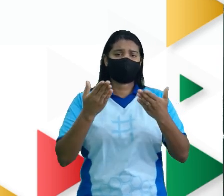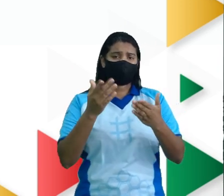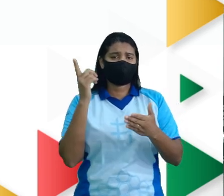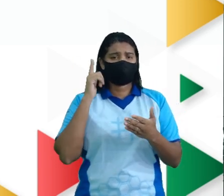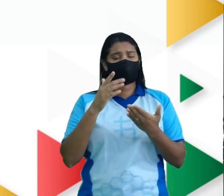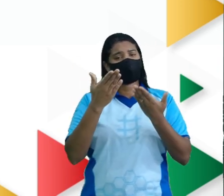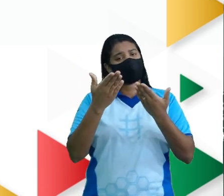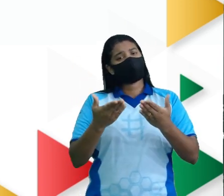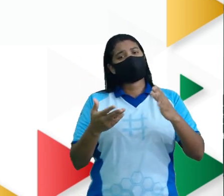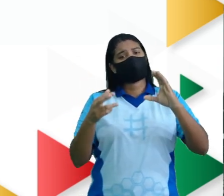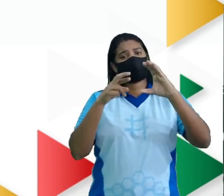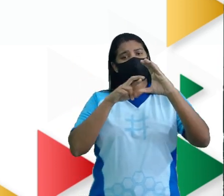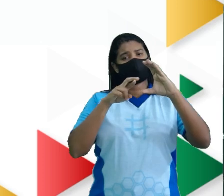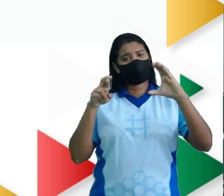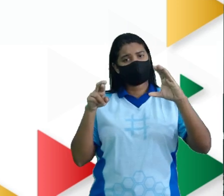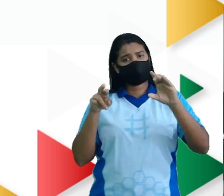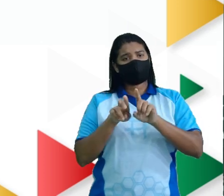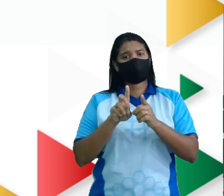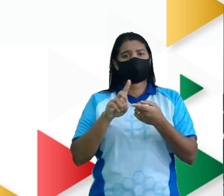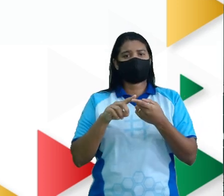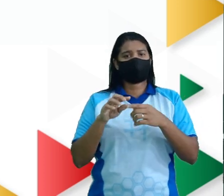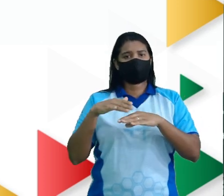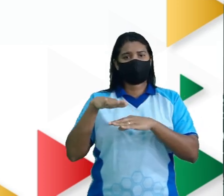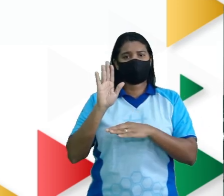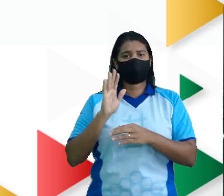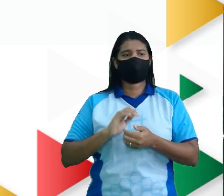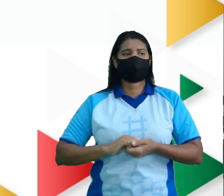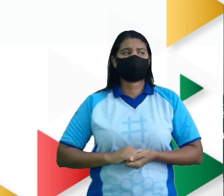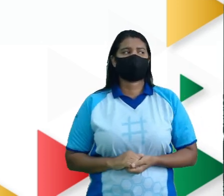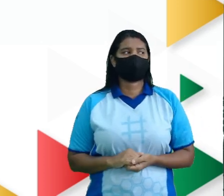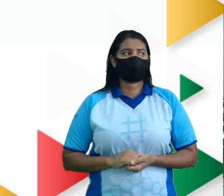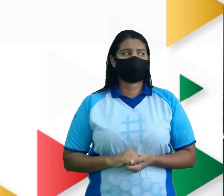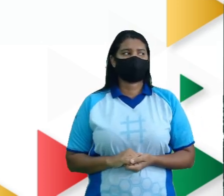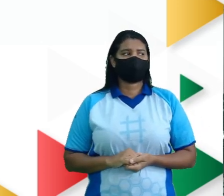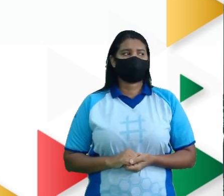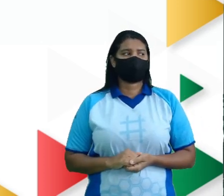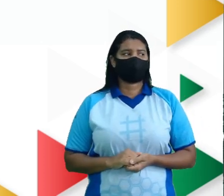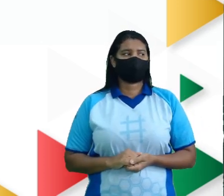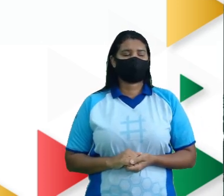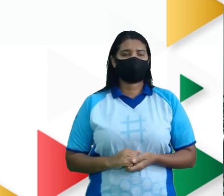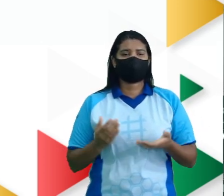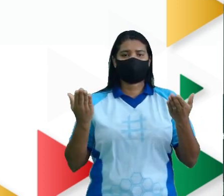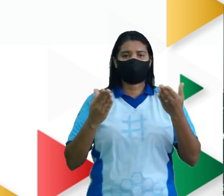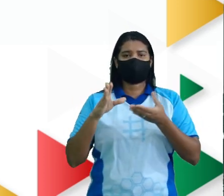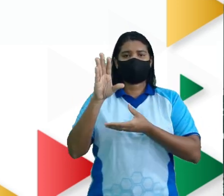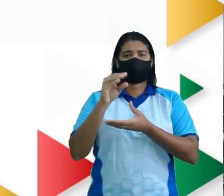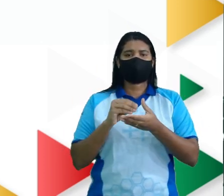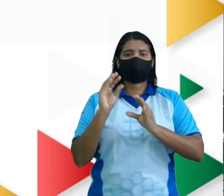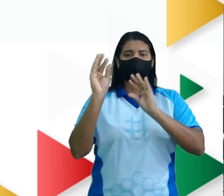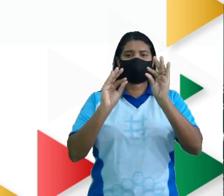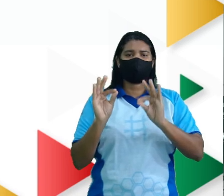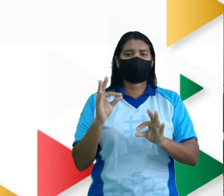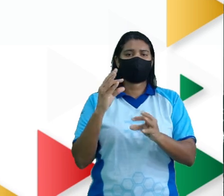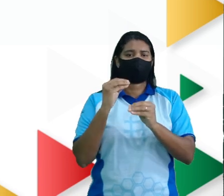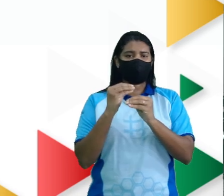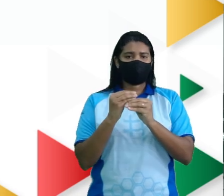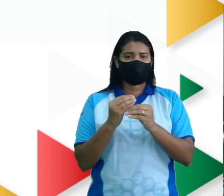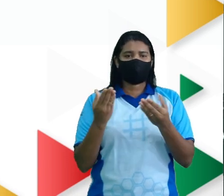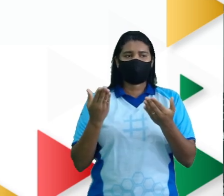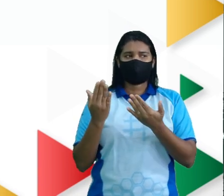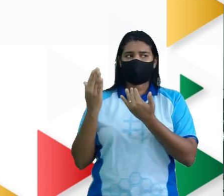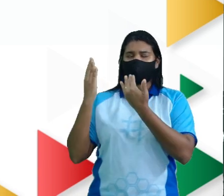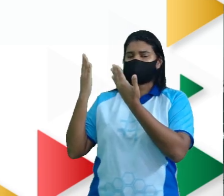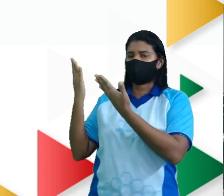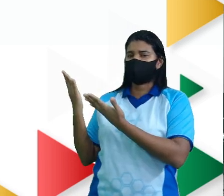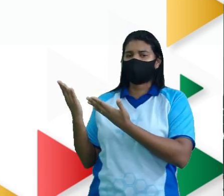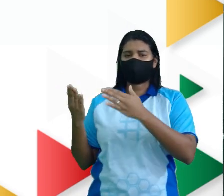seu e sua régua a 5 centímetros, o meu vai estar bem maior. Aí eu copiei, botando aí a ponta